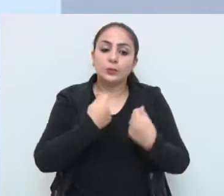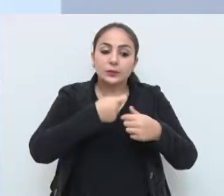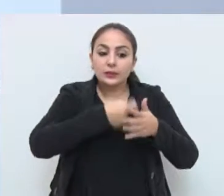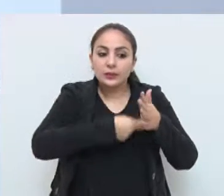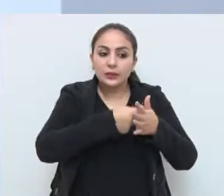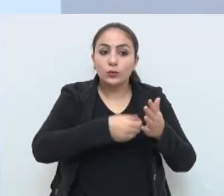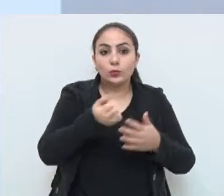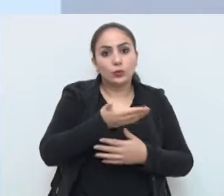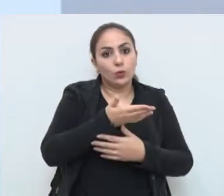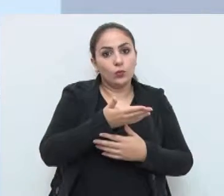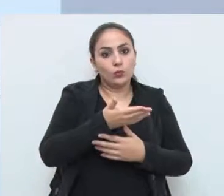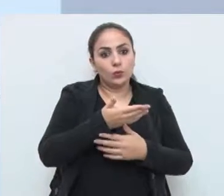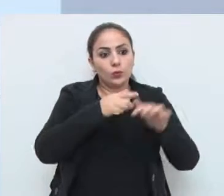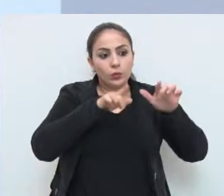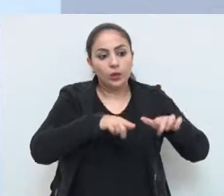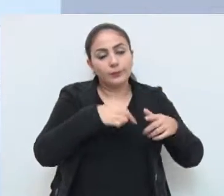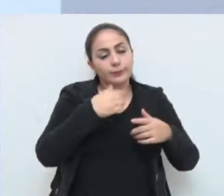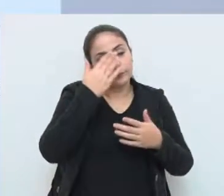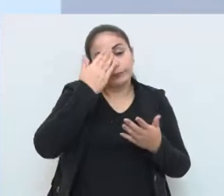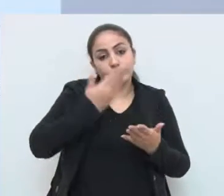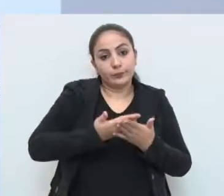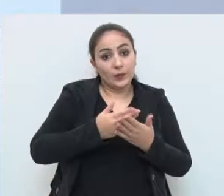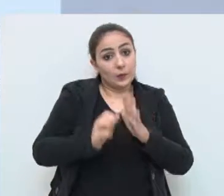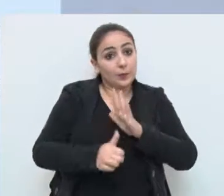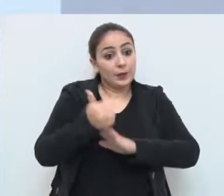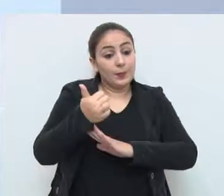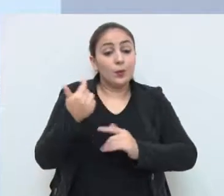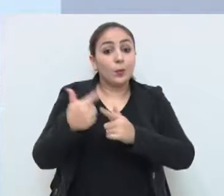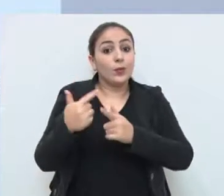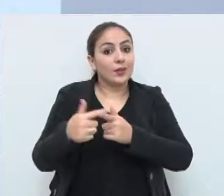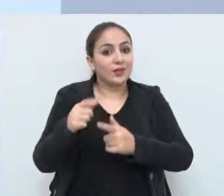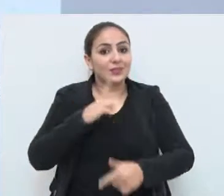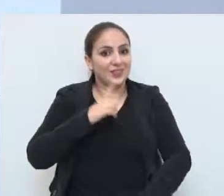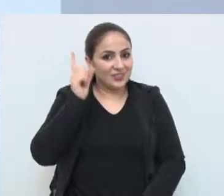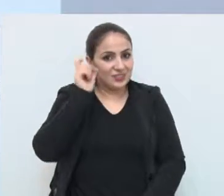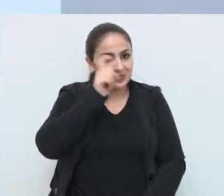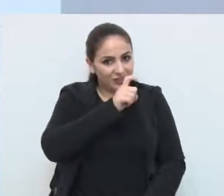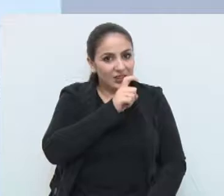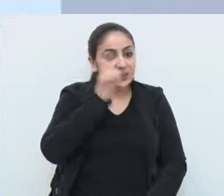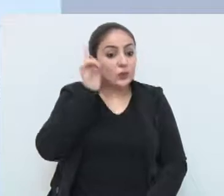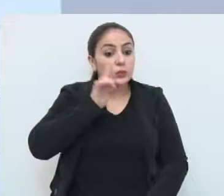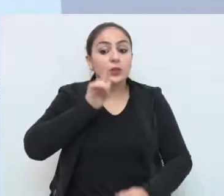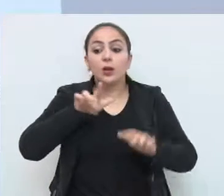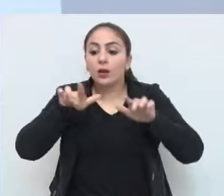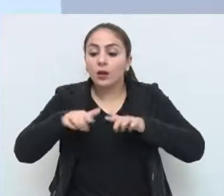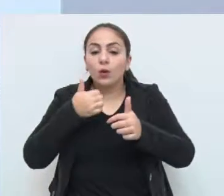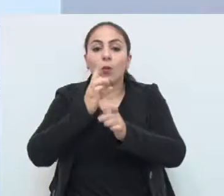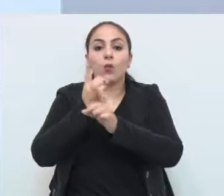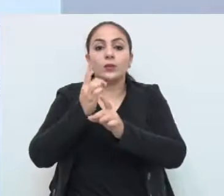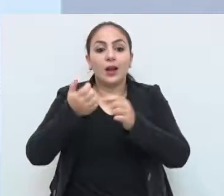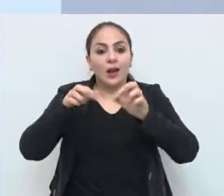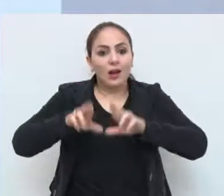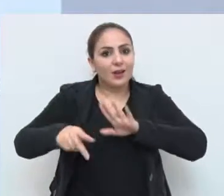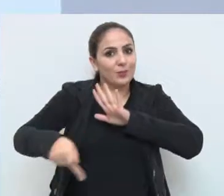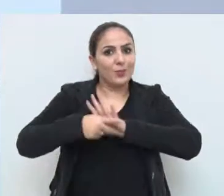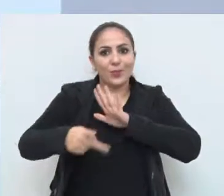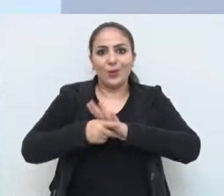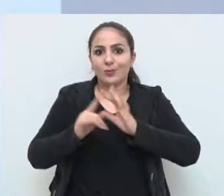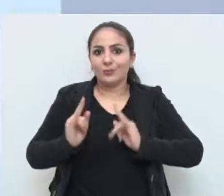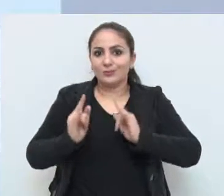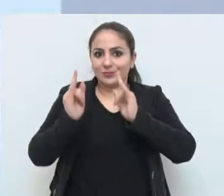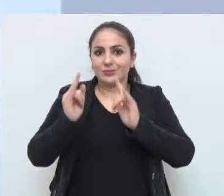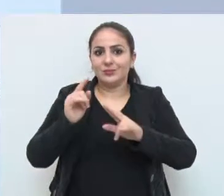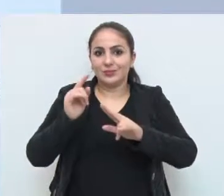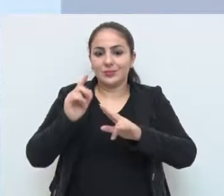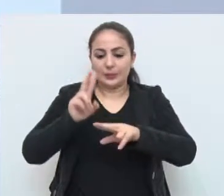um novo espaço, a qual eu não acredito. Primeiro, porque há uma dificuldade imensa de se localizar uma área para a